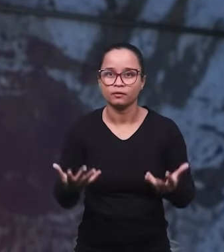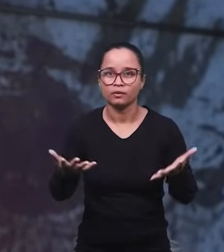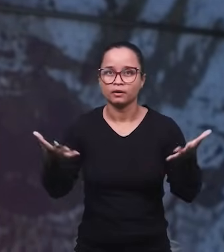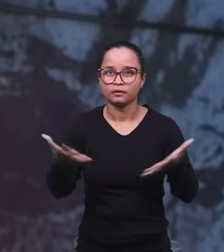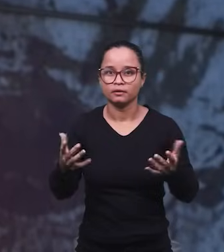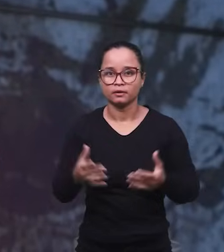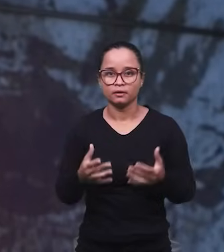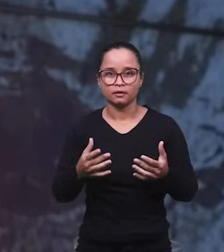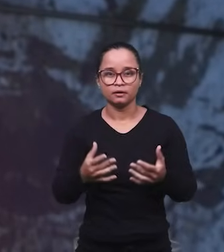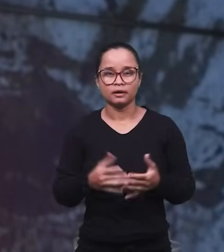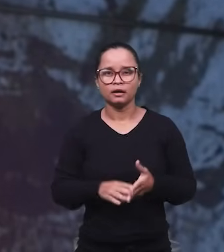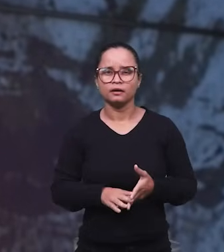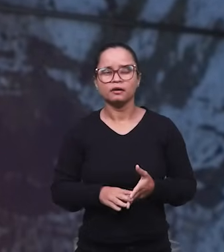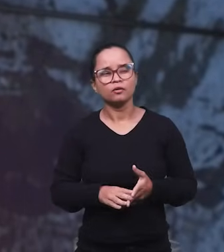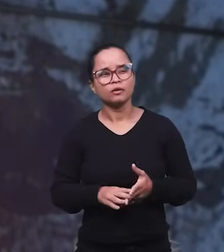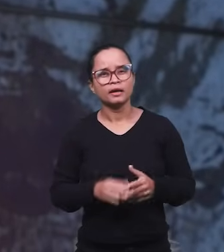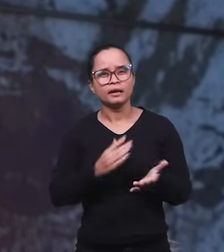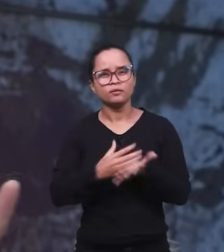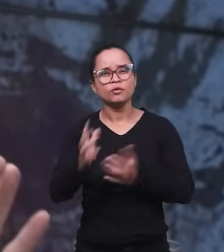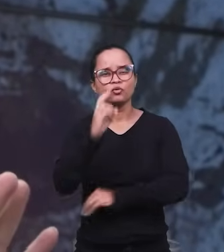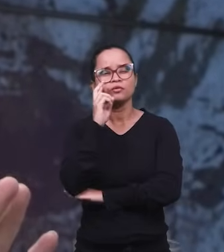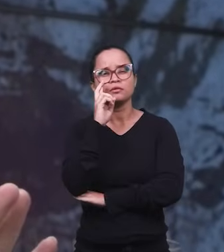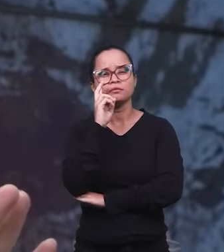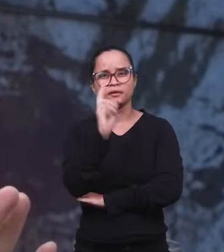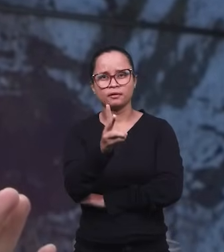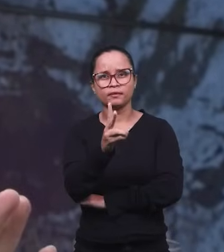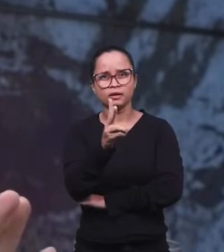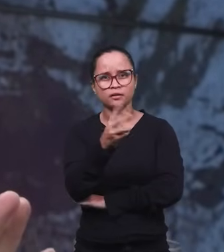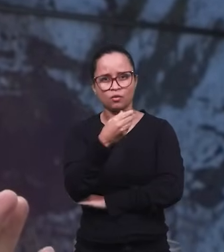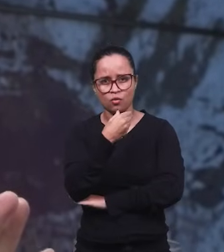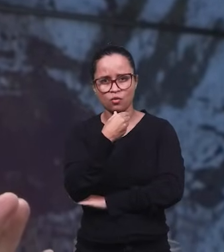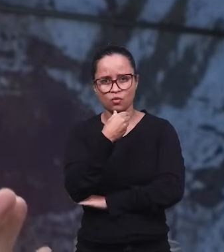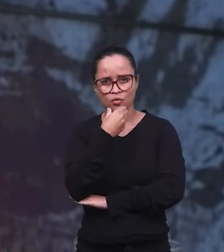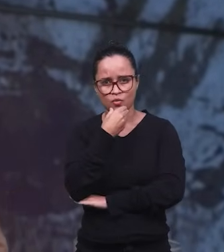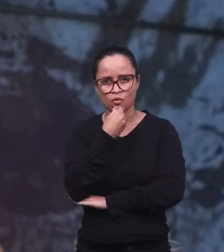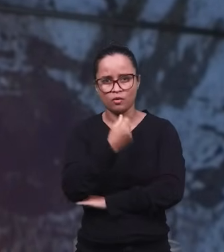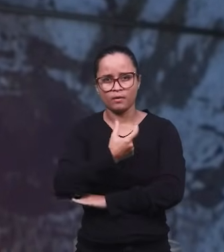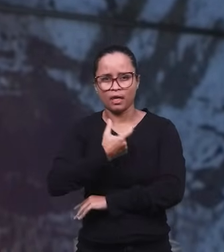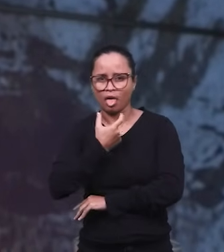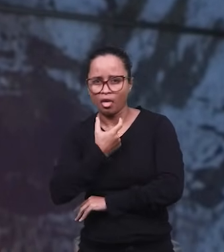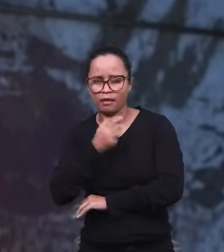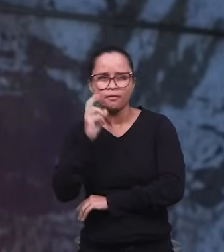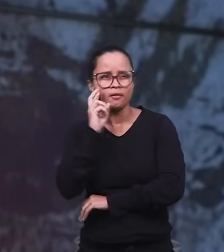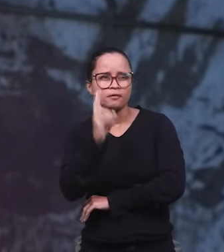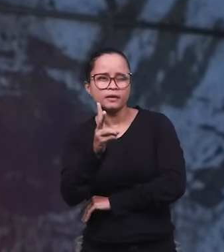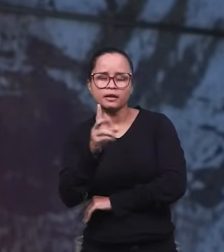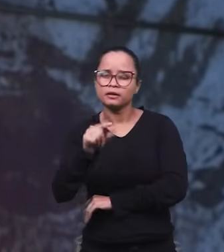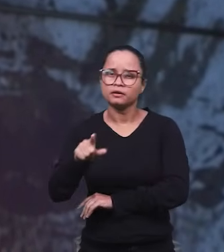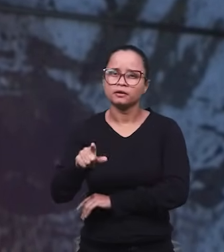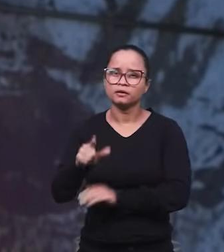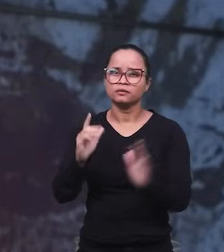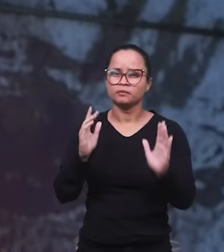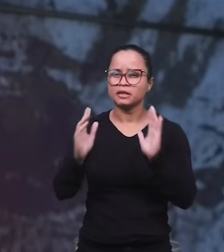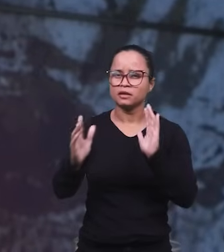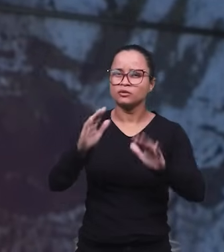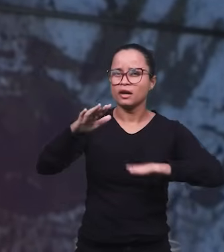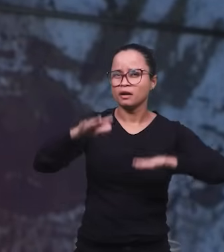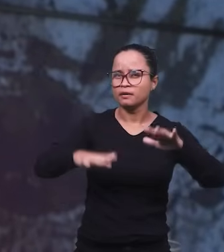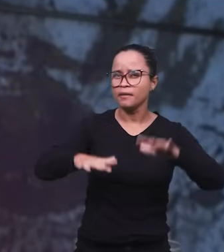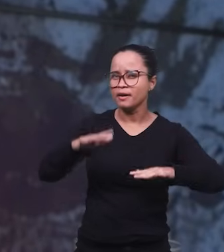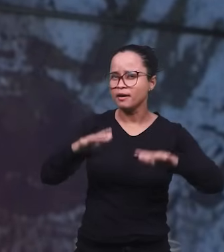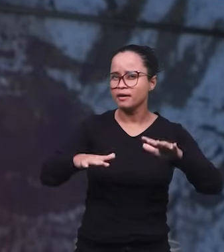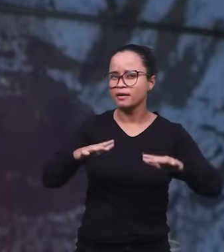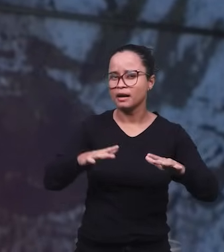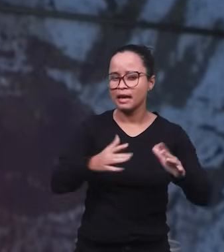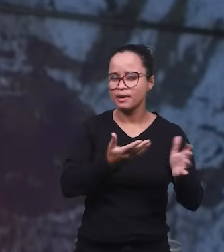ele começou a observar que o tempo ele era relativo. O tempo ele não